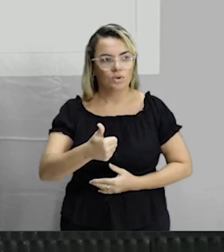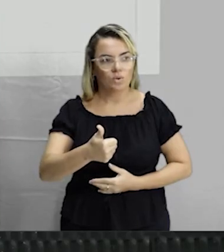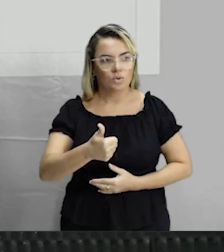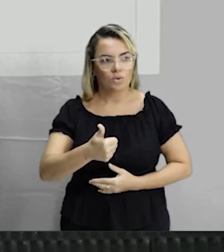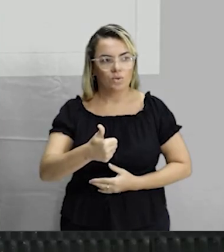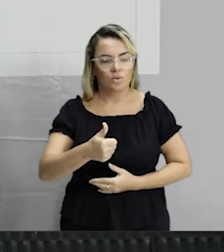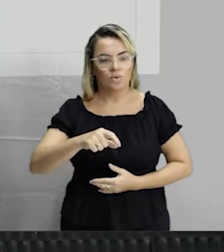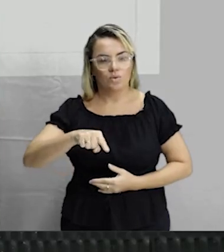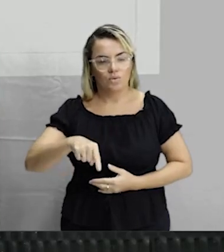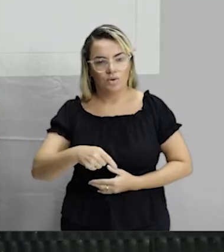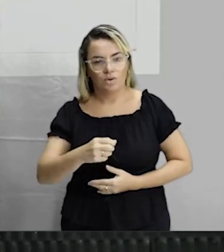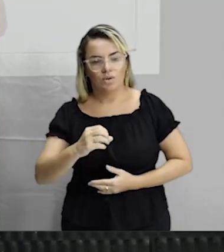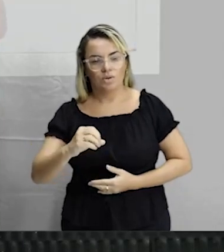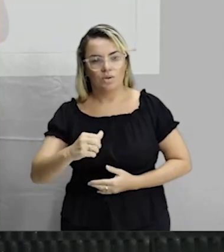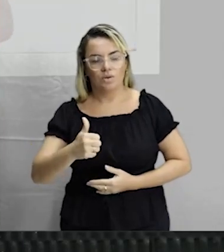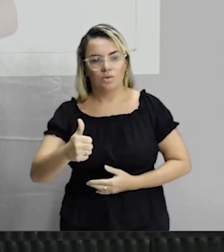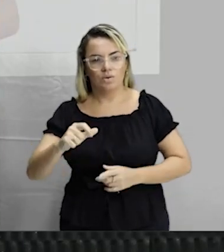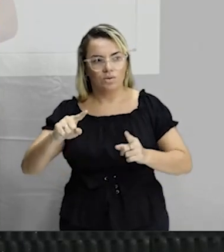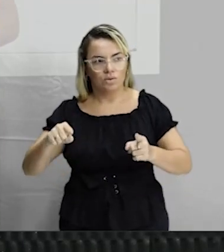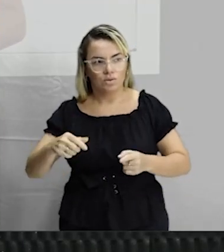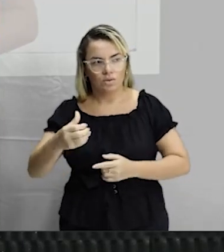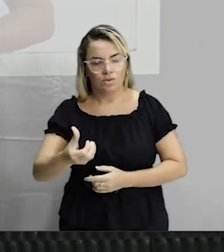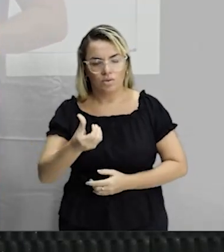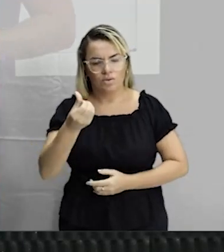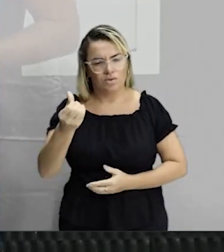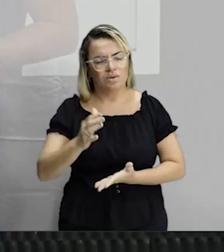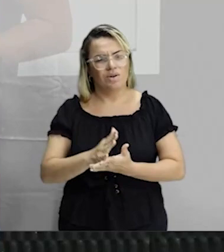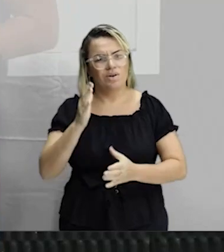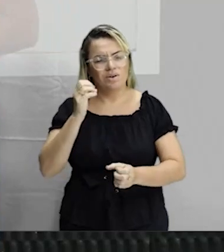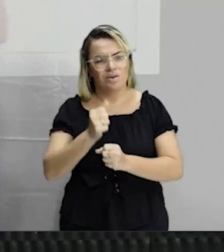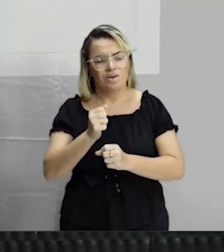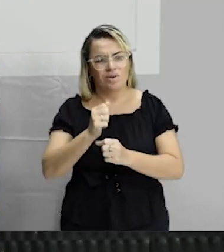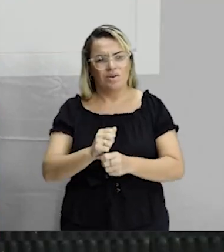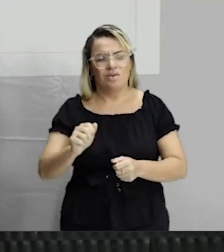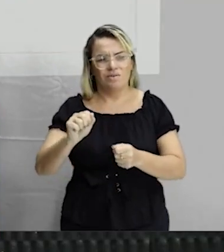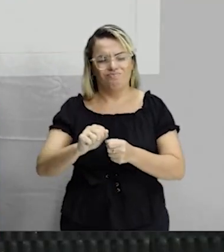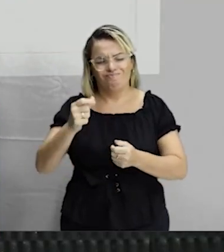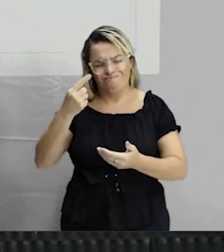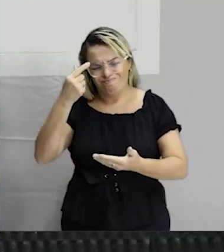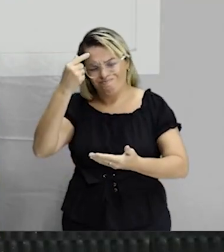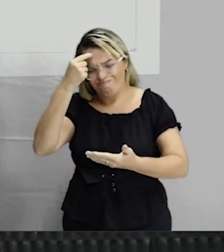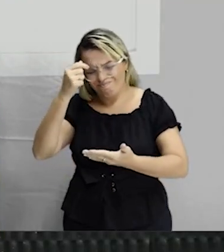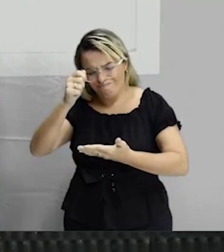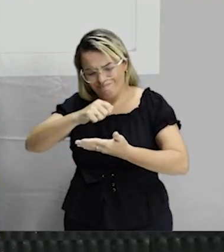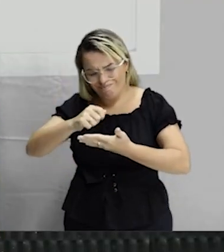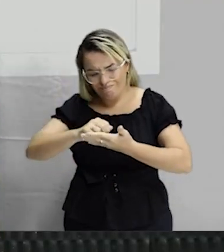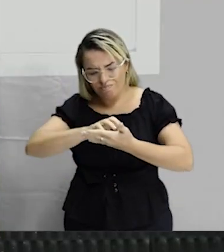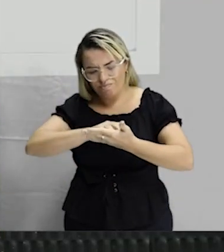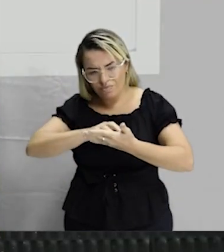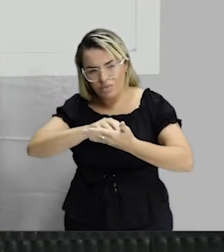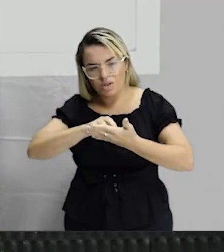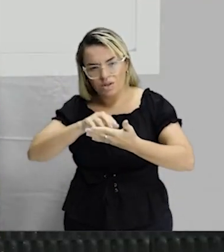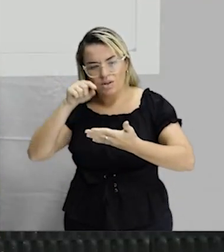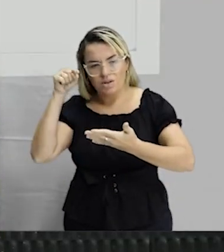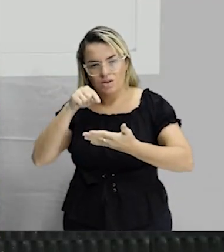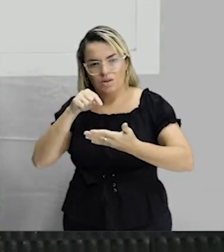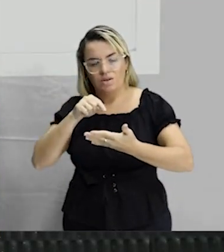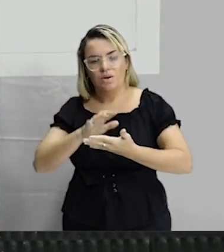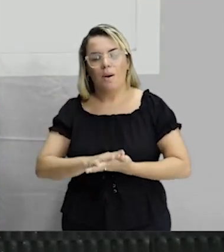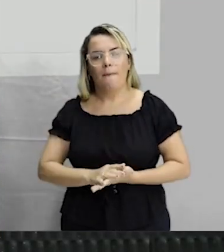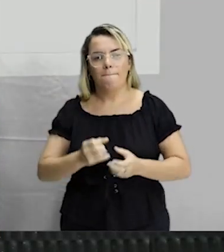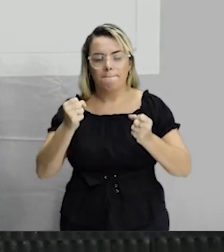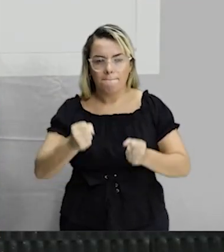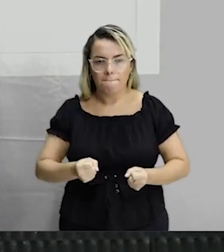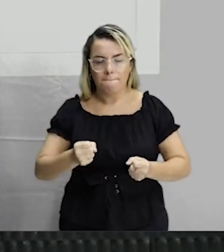uma conta dessa para você fazer na mão é mais complicado. Então, existem calculadoras que você pode usar para